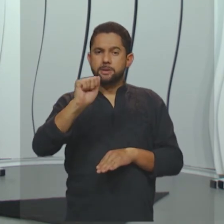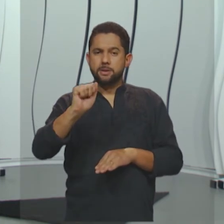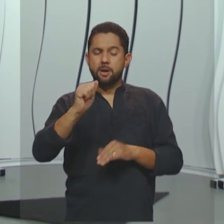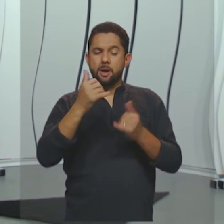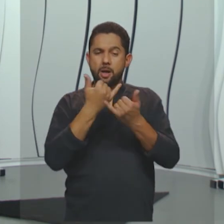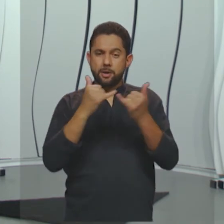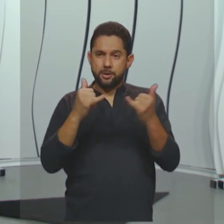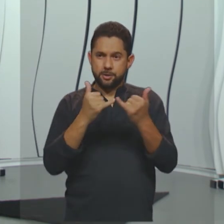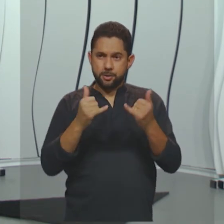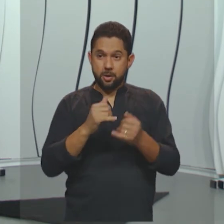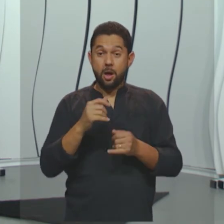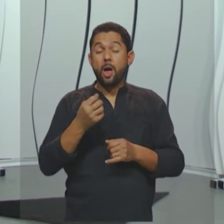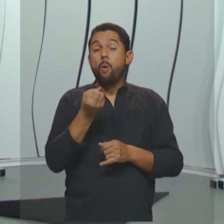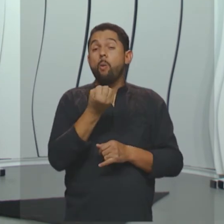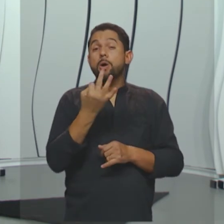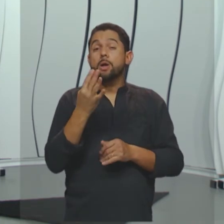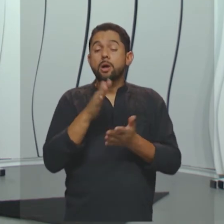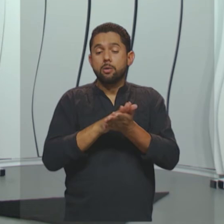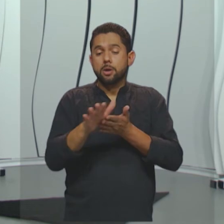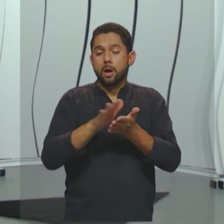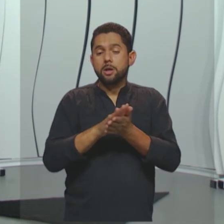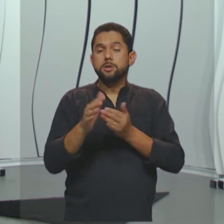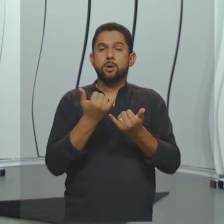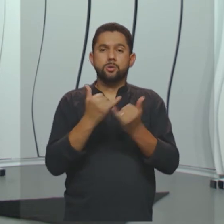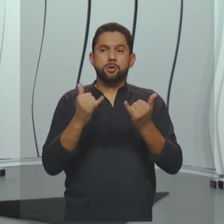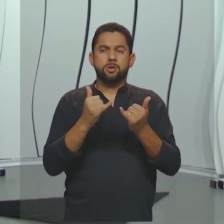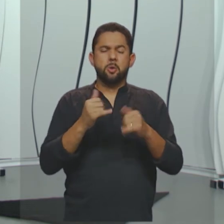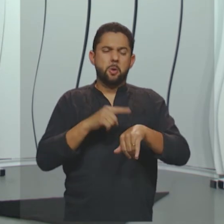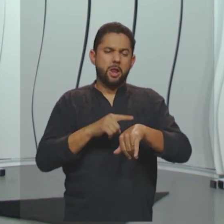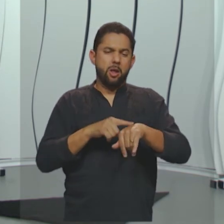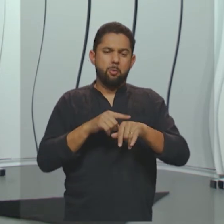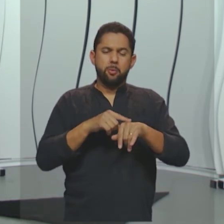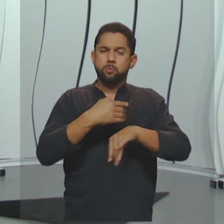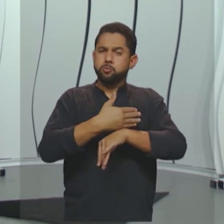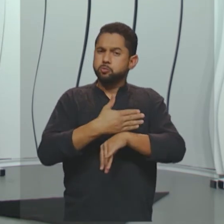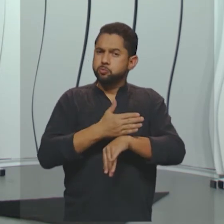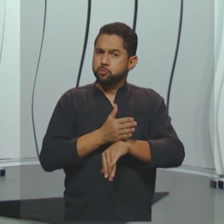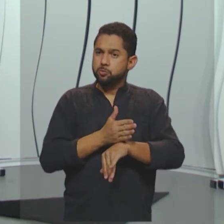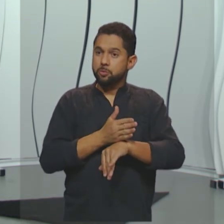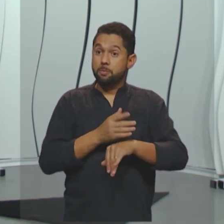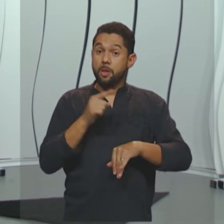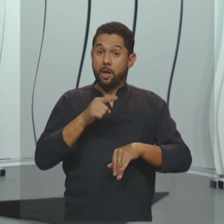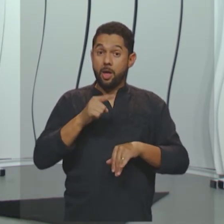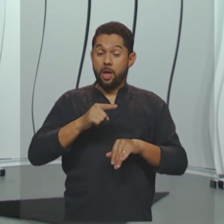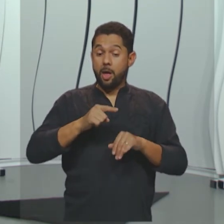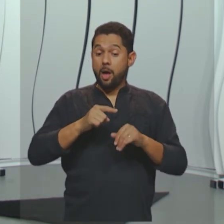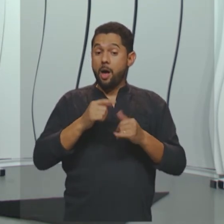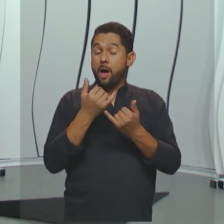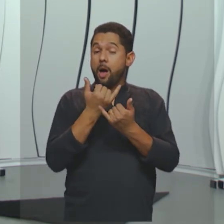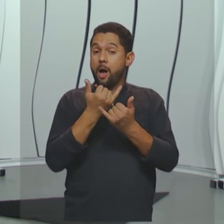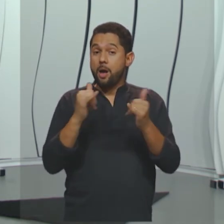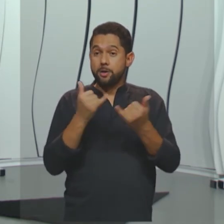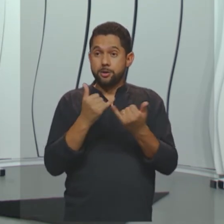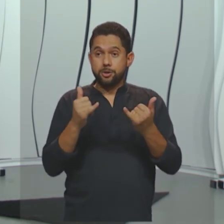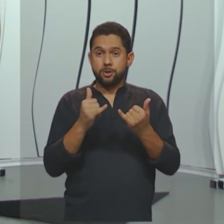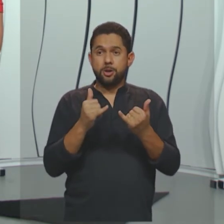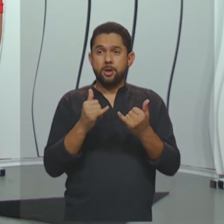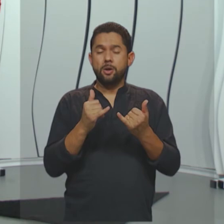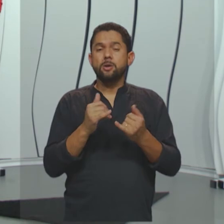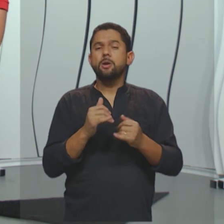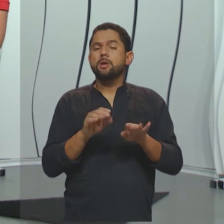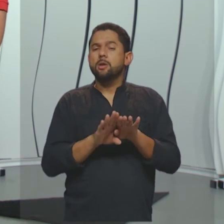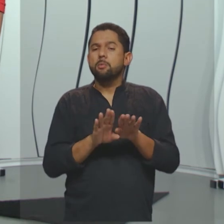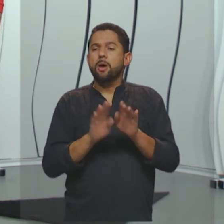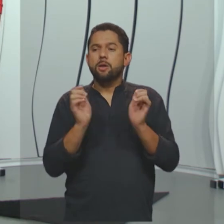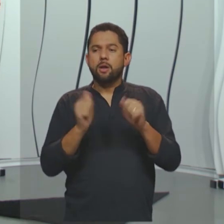energia elétrica consumida em um intervalo de tempo. Nesse caso, vai ser a energia em joules e o tempo em segundos. E aí a unidade